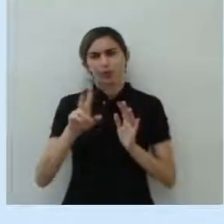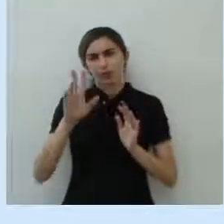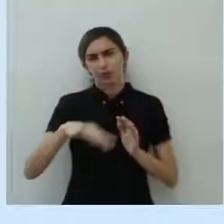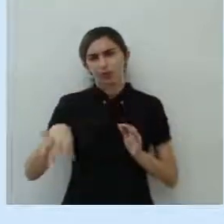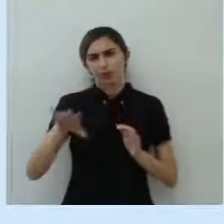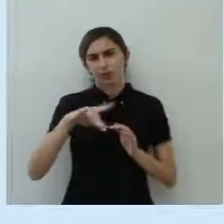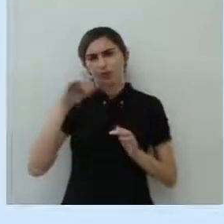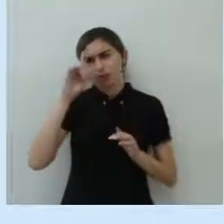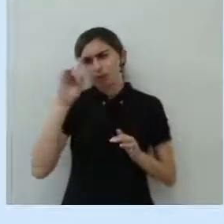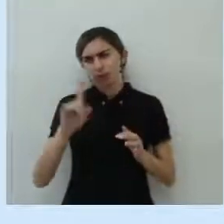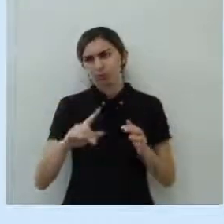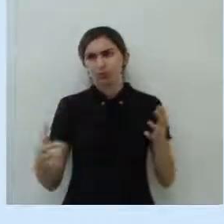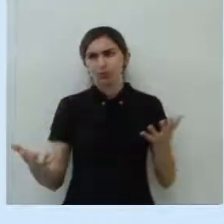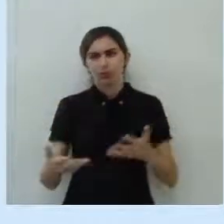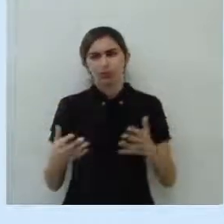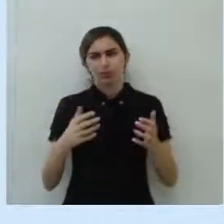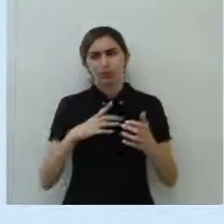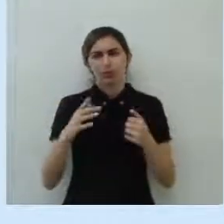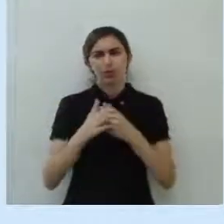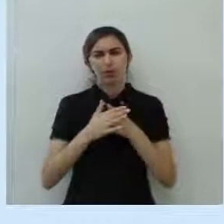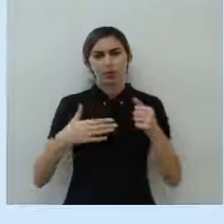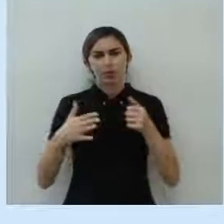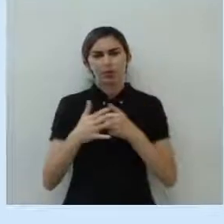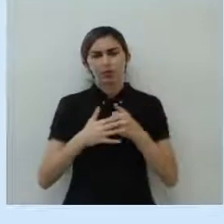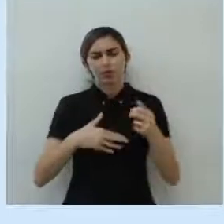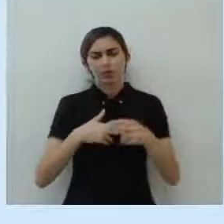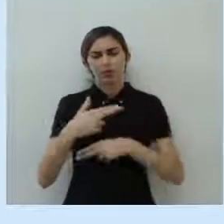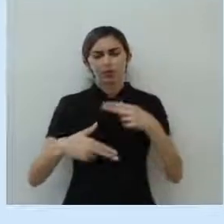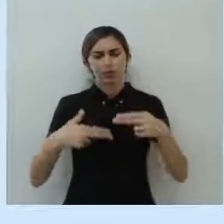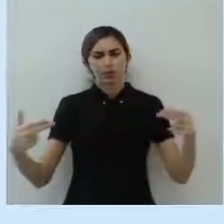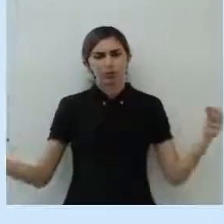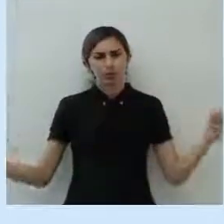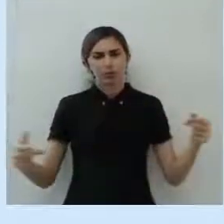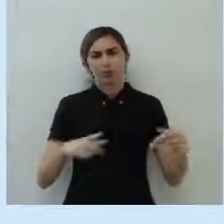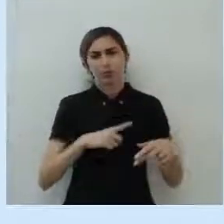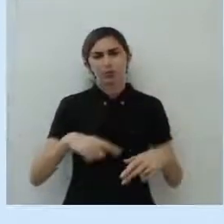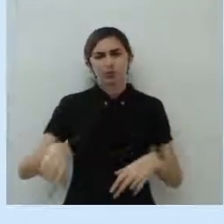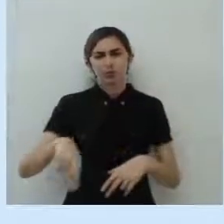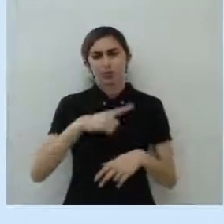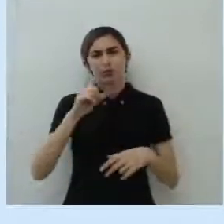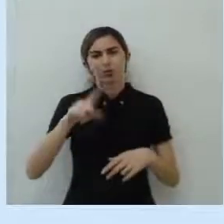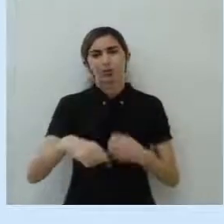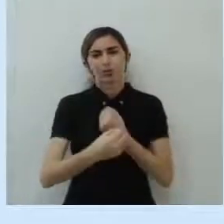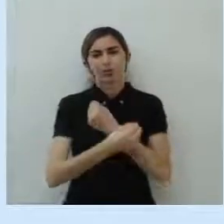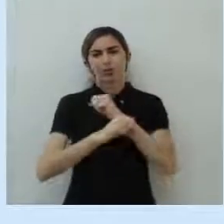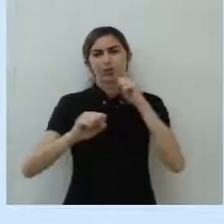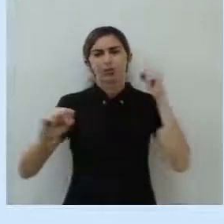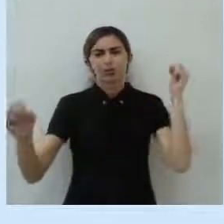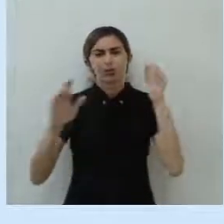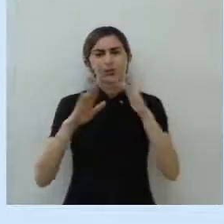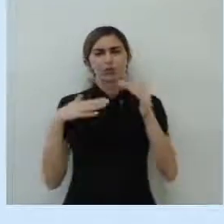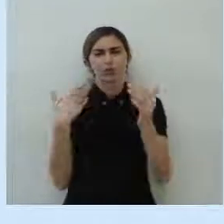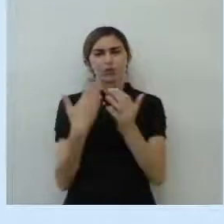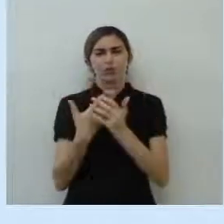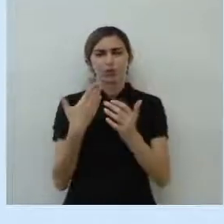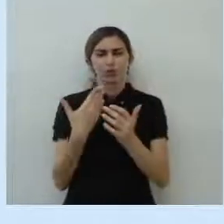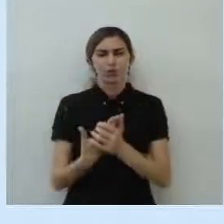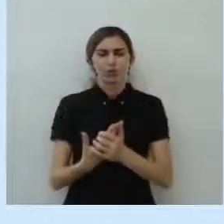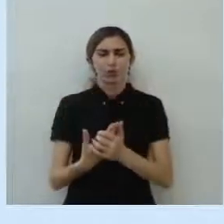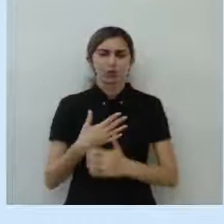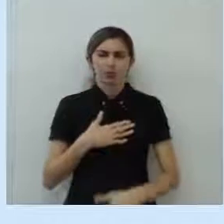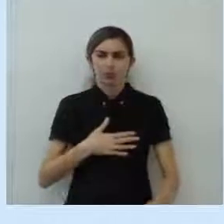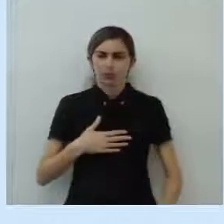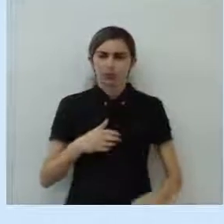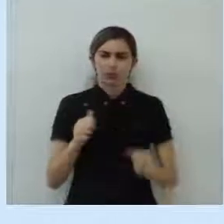não sabem, hoje tem o Atacado dos Presentes, ali em plena Conde da Boa Vista, era uma grande escola. Tive o prazer, ao lado